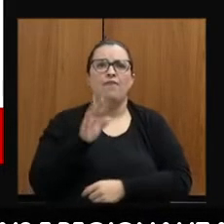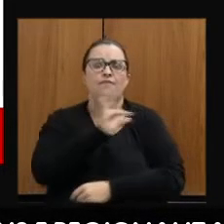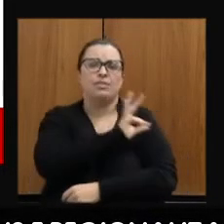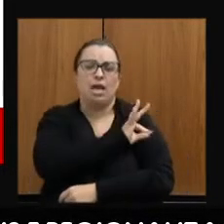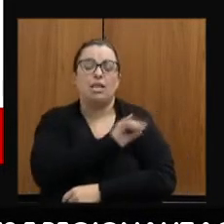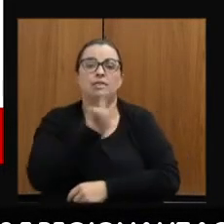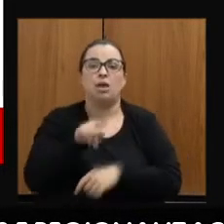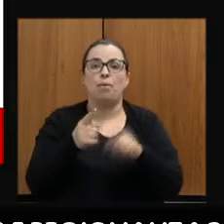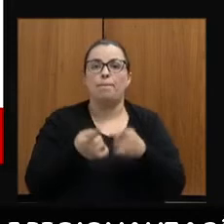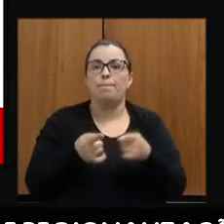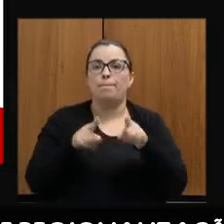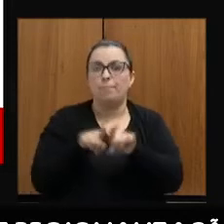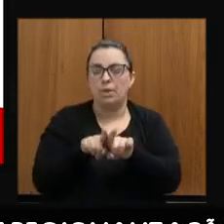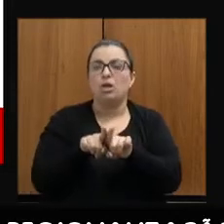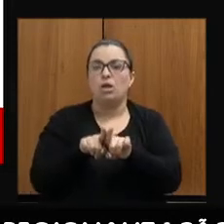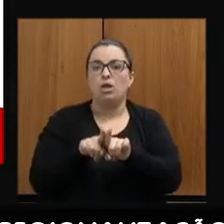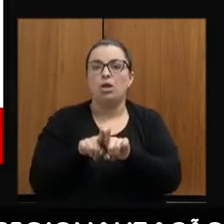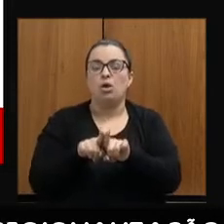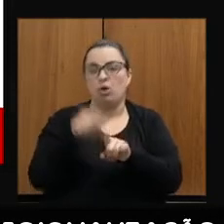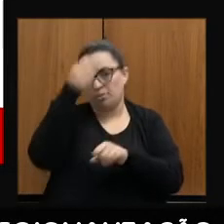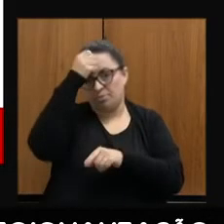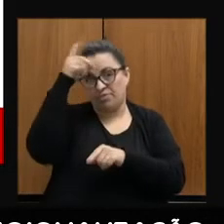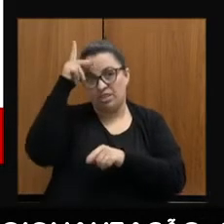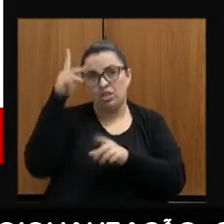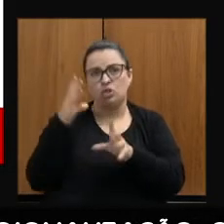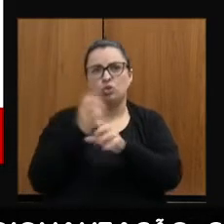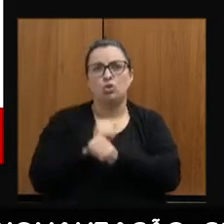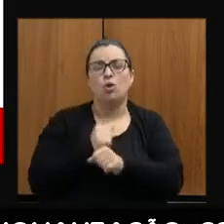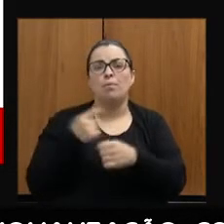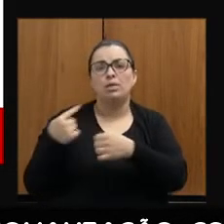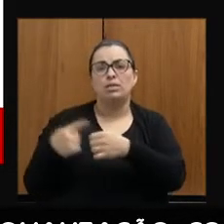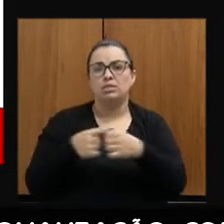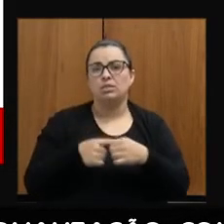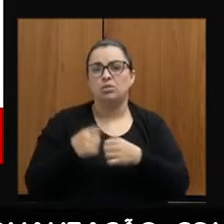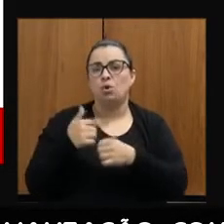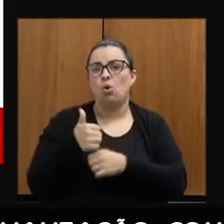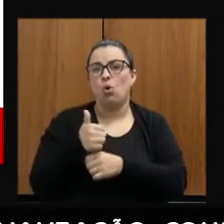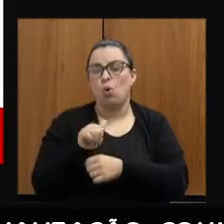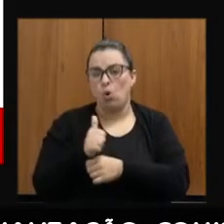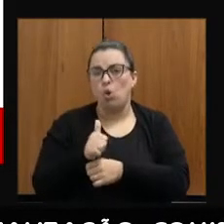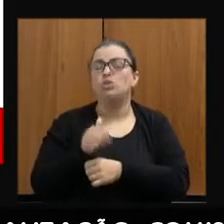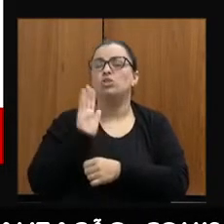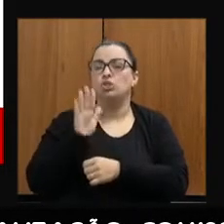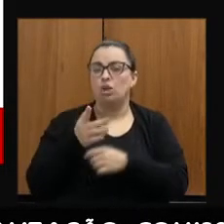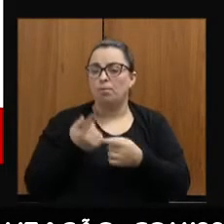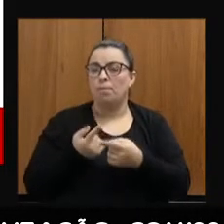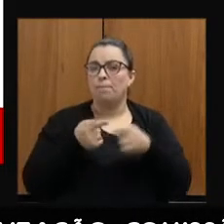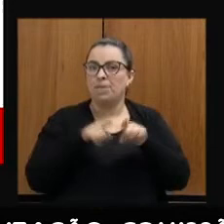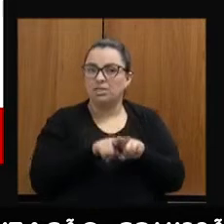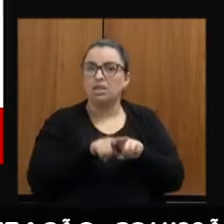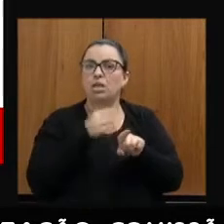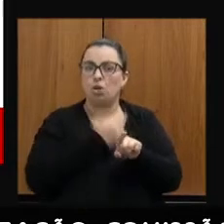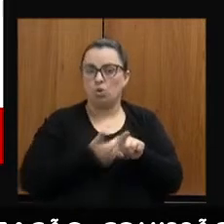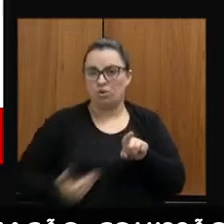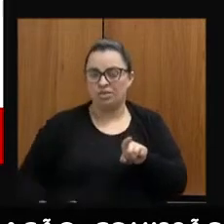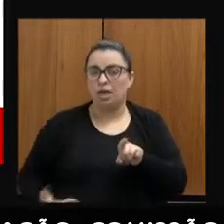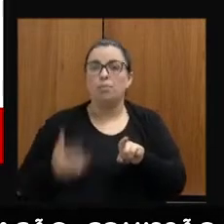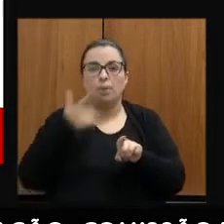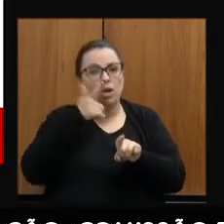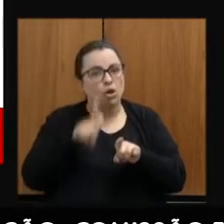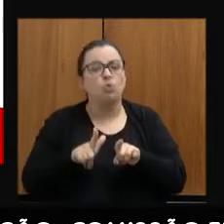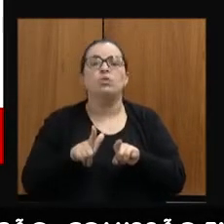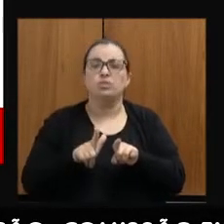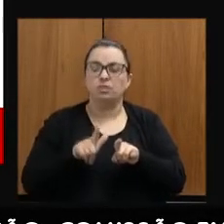prefeituras mais é 11 municípios firmaram parcerias com o estado para que a gente possa